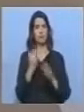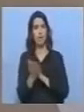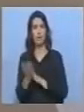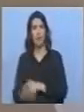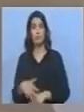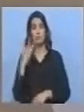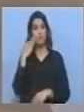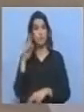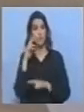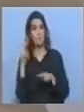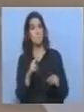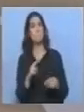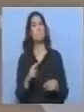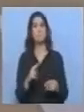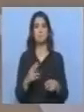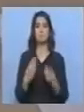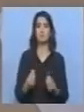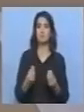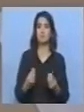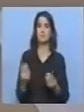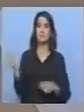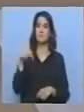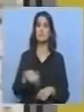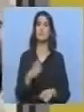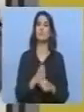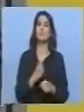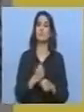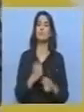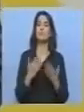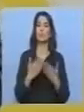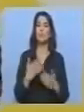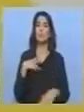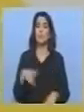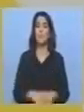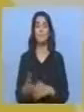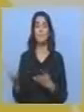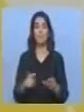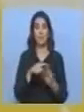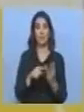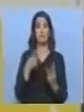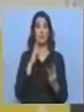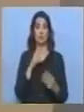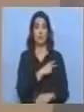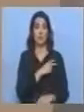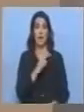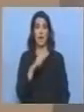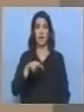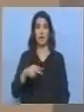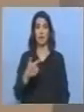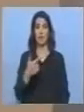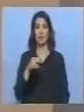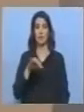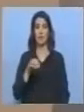estrangeiros apreciam cada vez mais vir estudar para Portugal. São meus convidados três reitores: António Manuel da Cruz